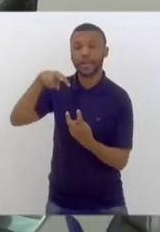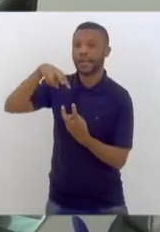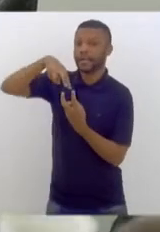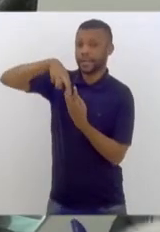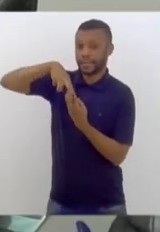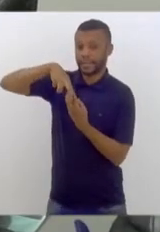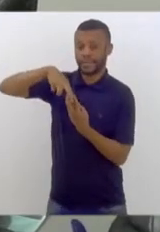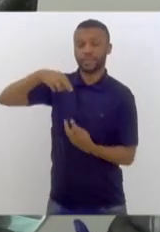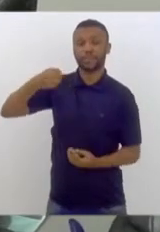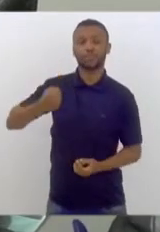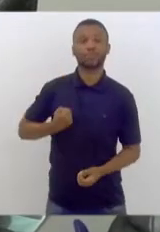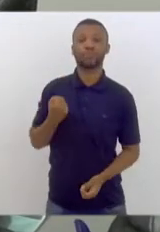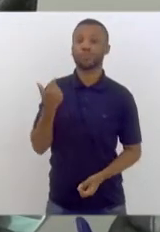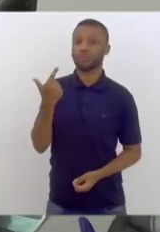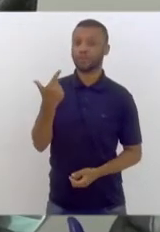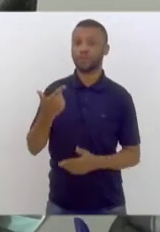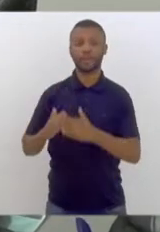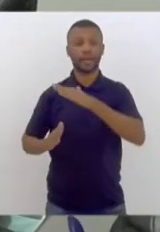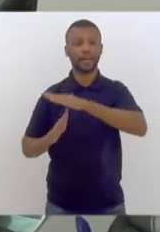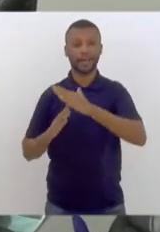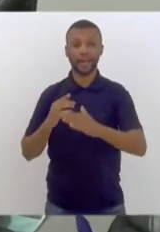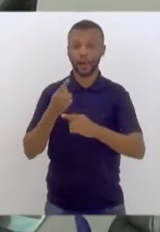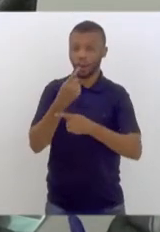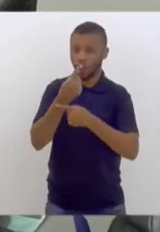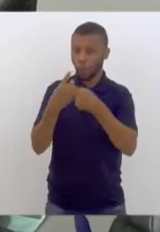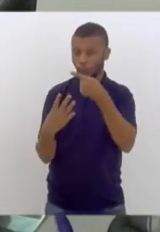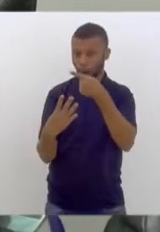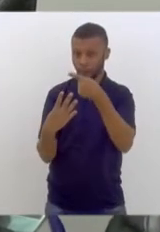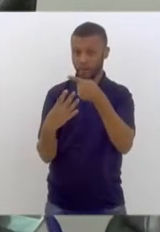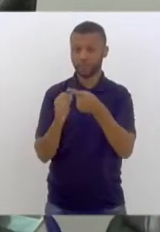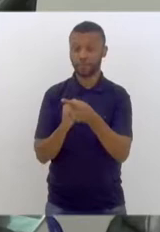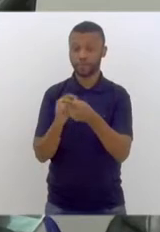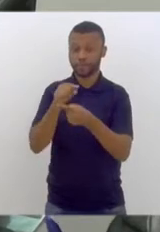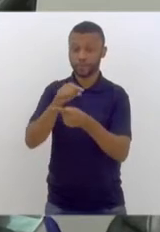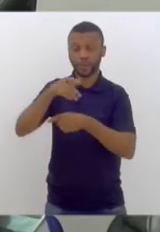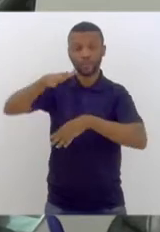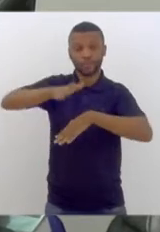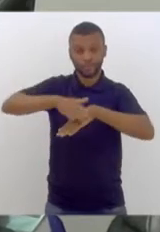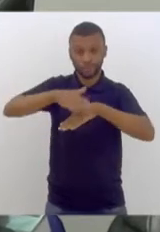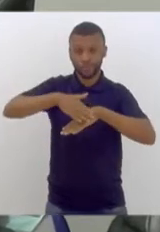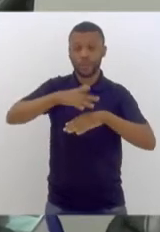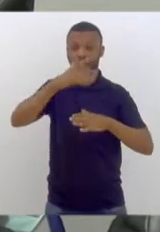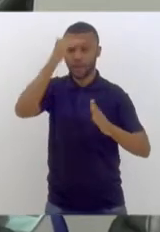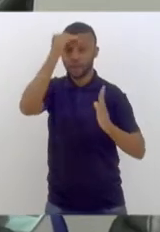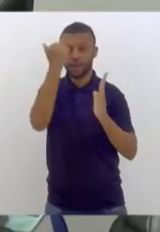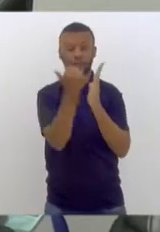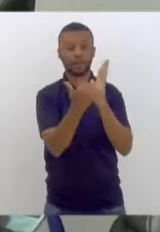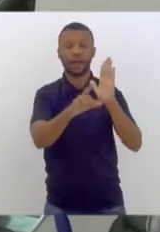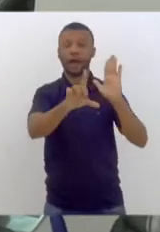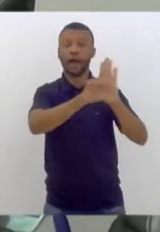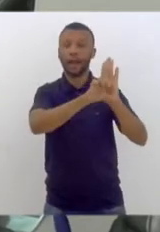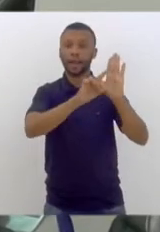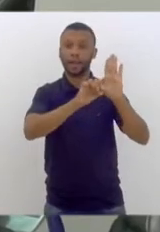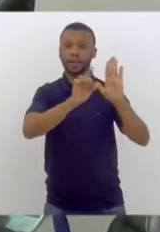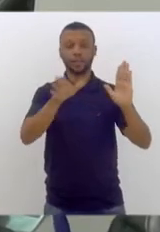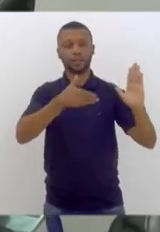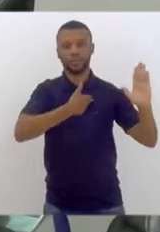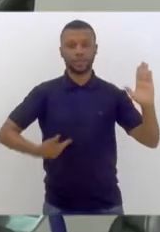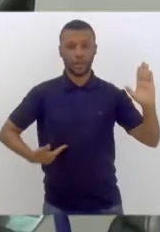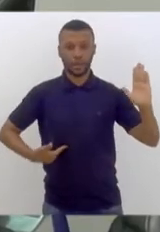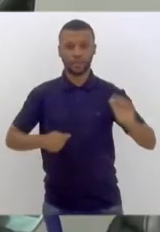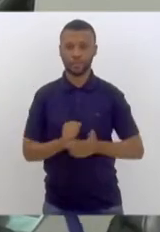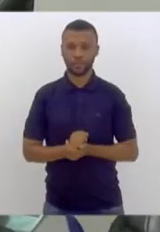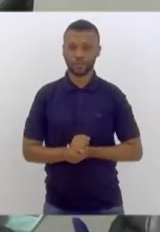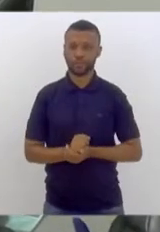até 1/4, de acordo com o que dispuser a lei estadual. 1/4 representa